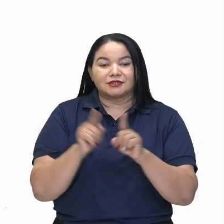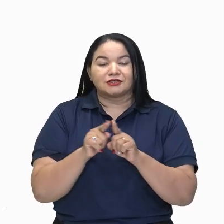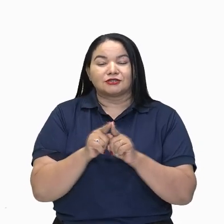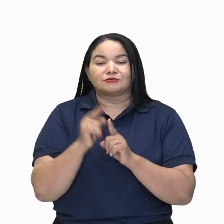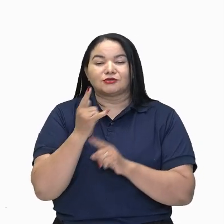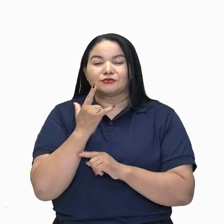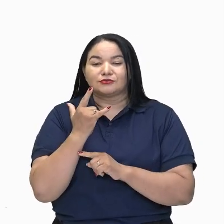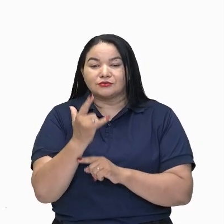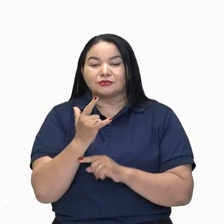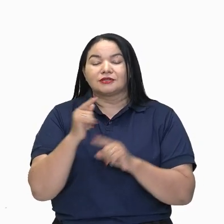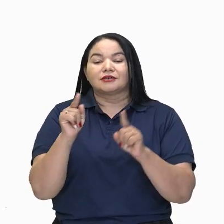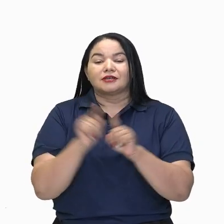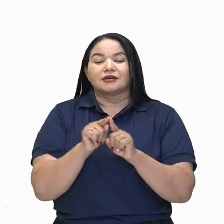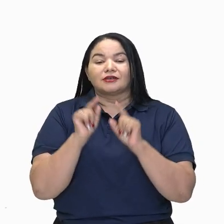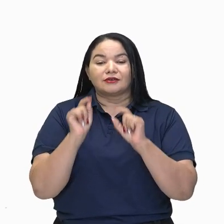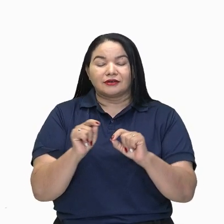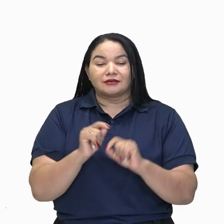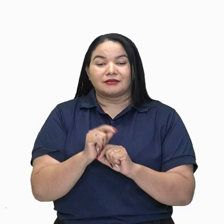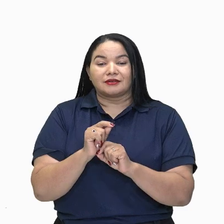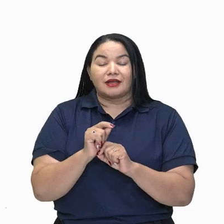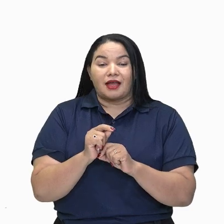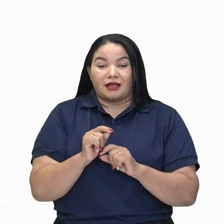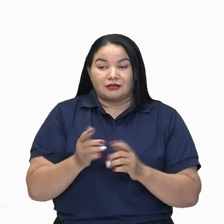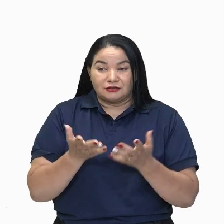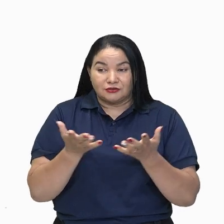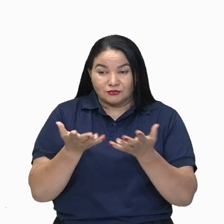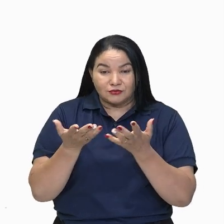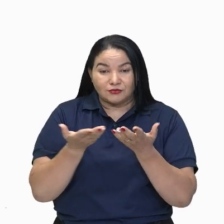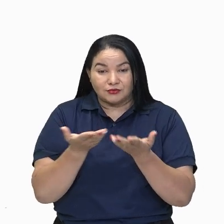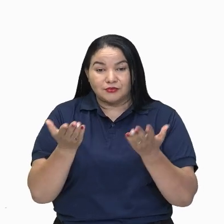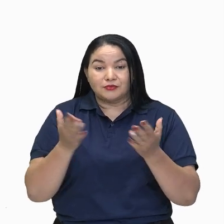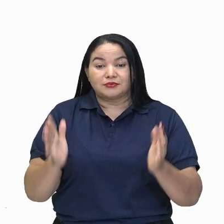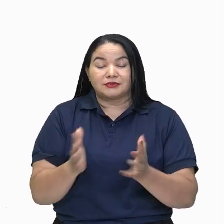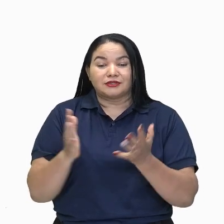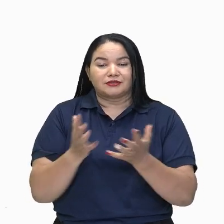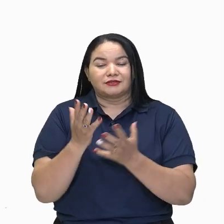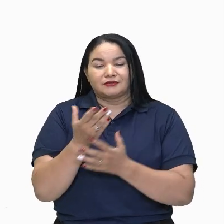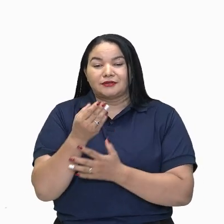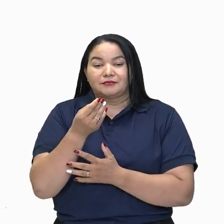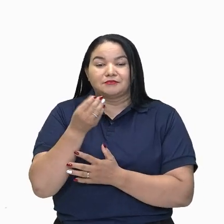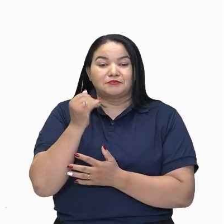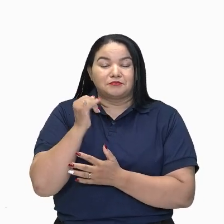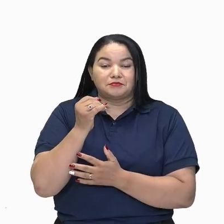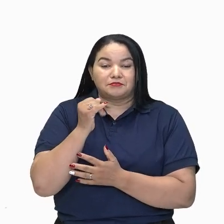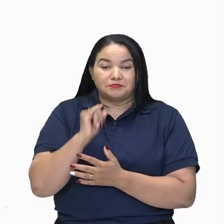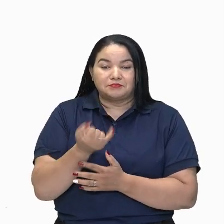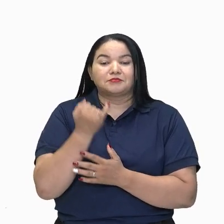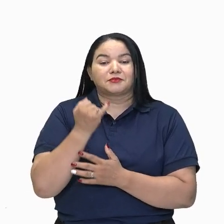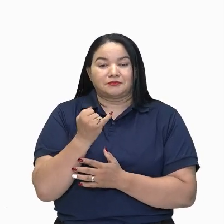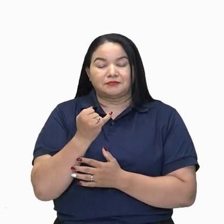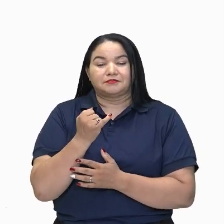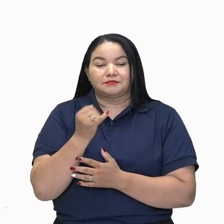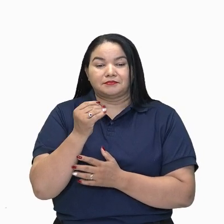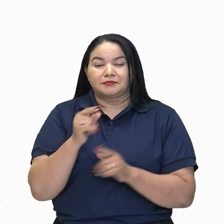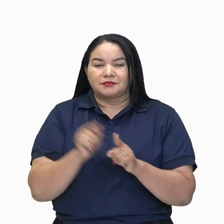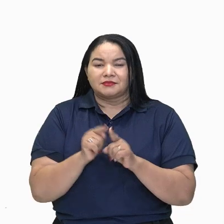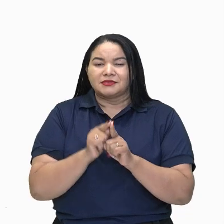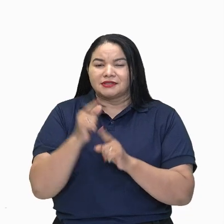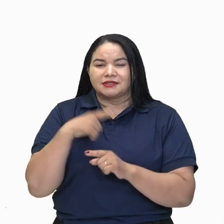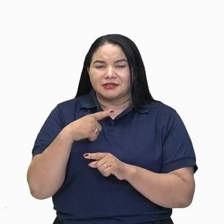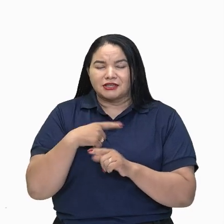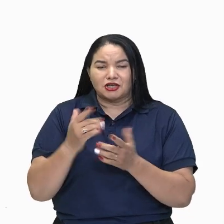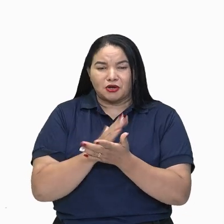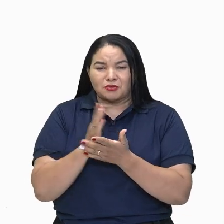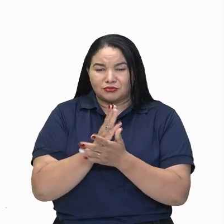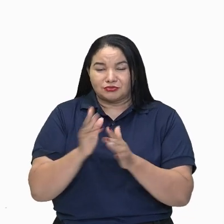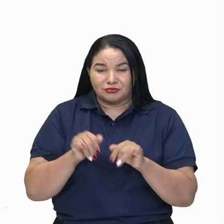o público a experimentar o produto. Inclusive nos supermercados, não sei se vocês já viram, mas em determinados